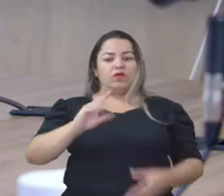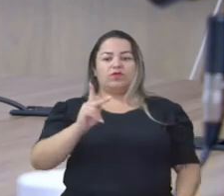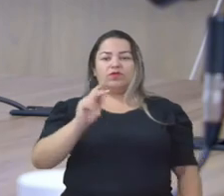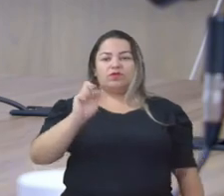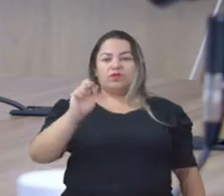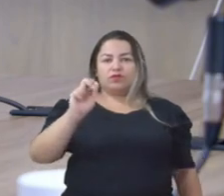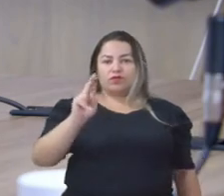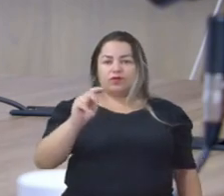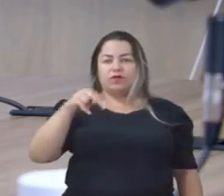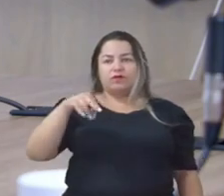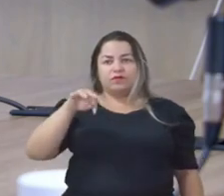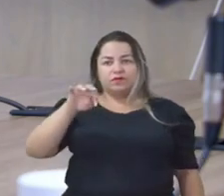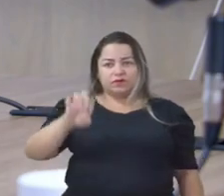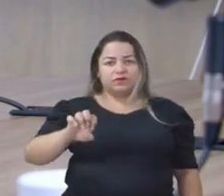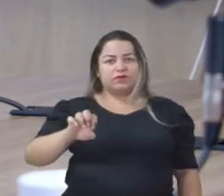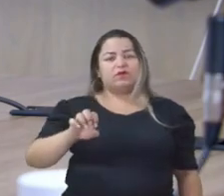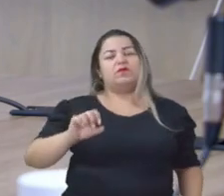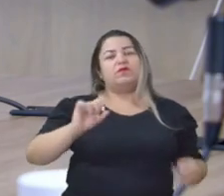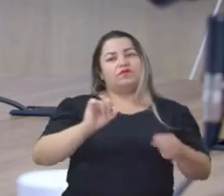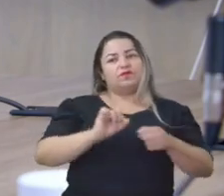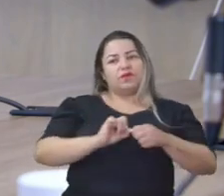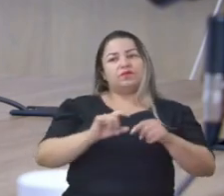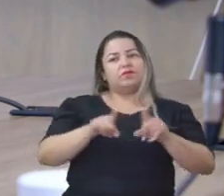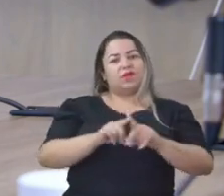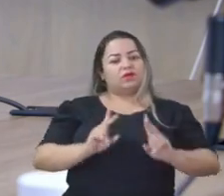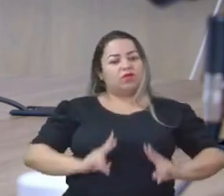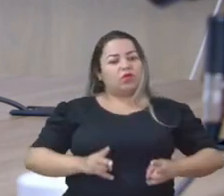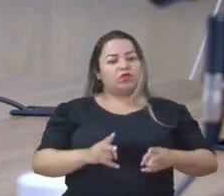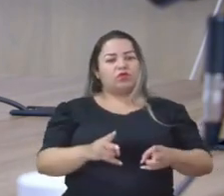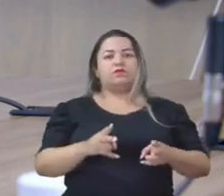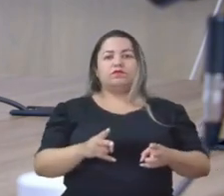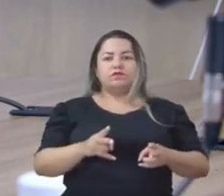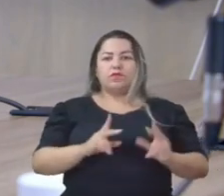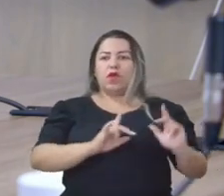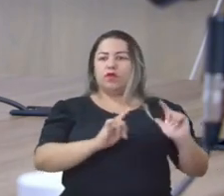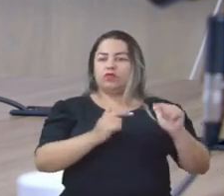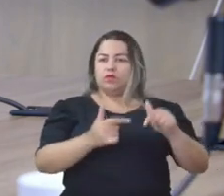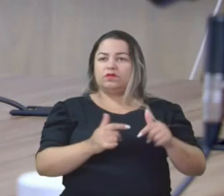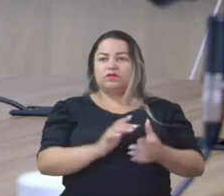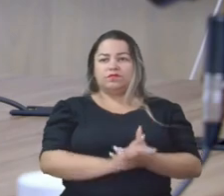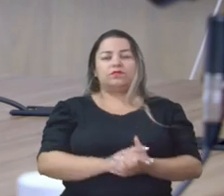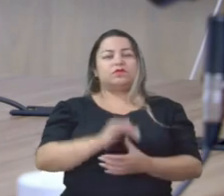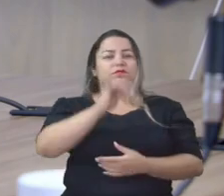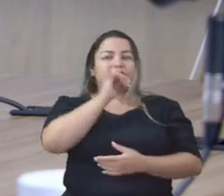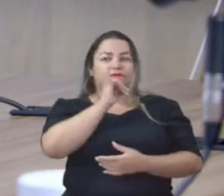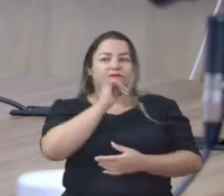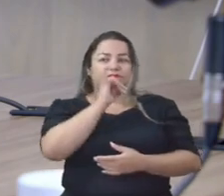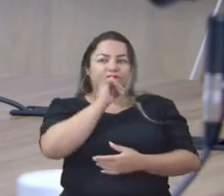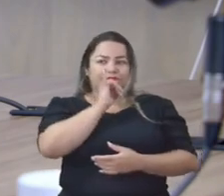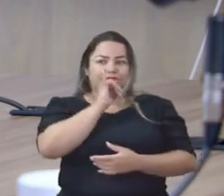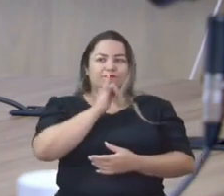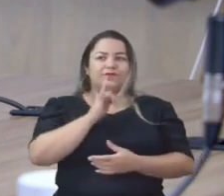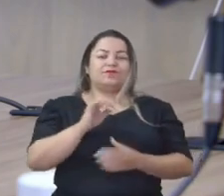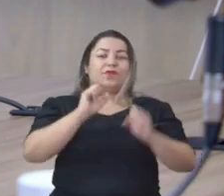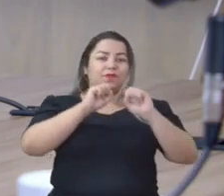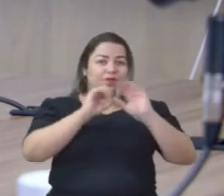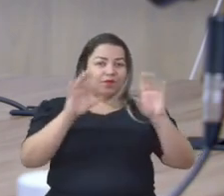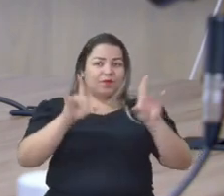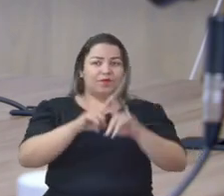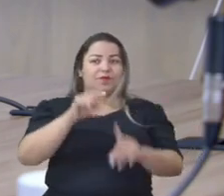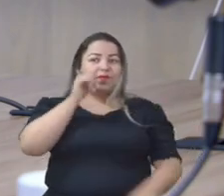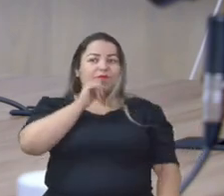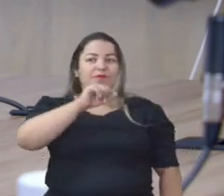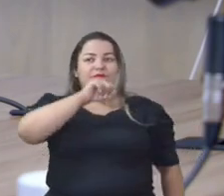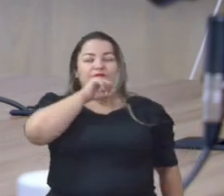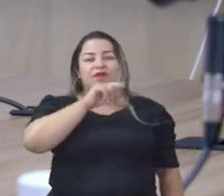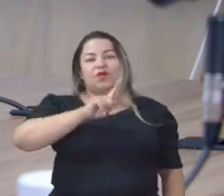si. E aí os chavantes fazem desse modo para continuar a linhagem. Então, trazendo um exemplo mais sólido, assim, a minha mãe é